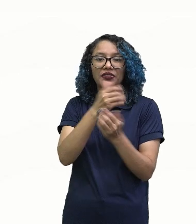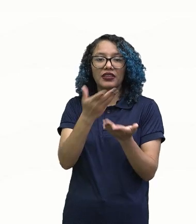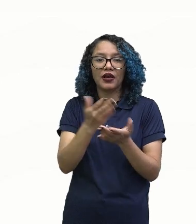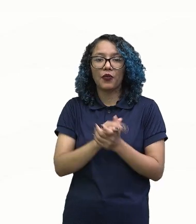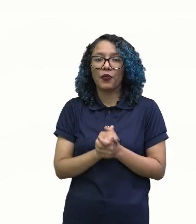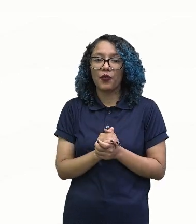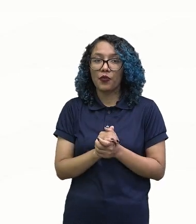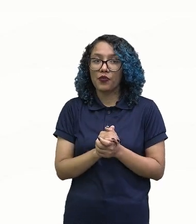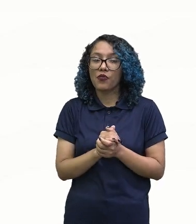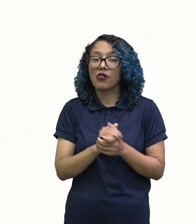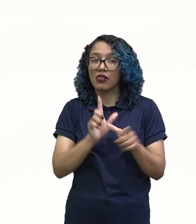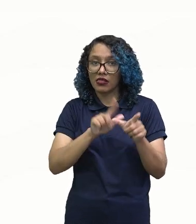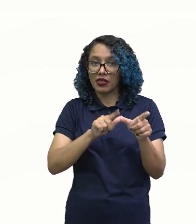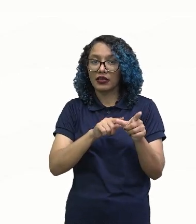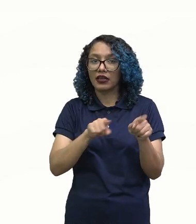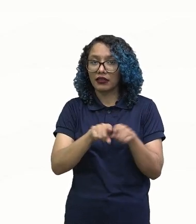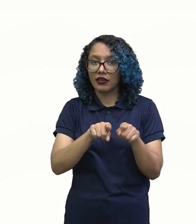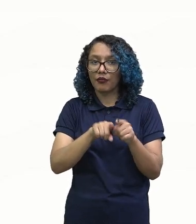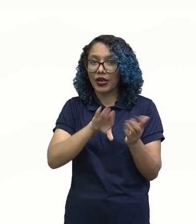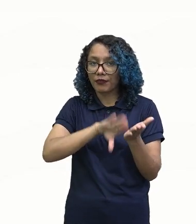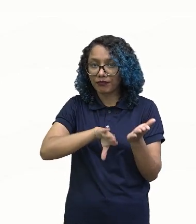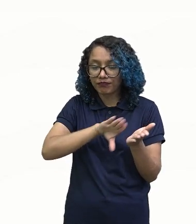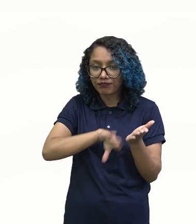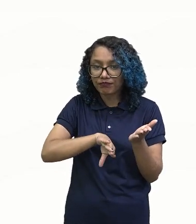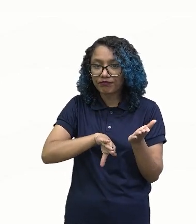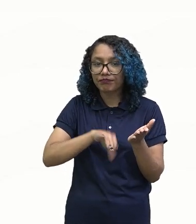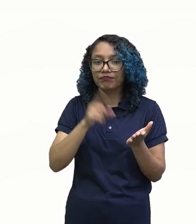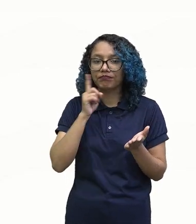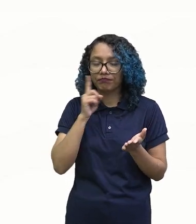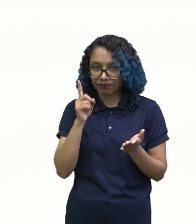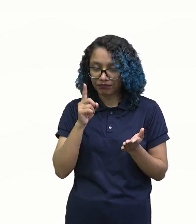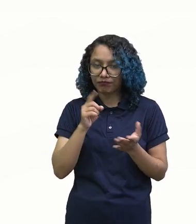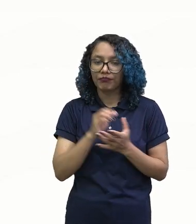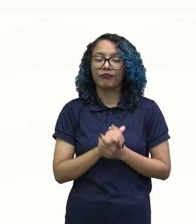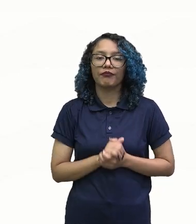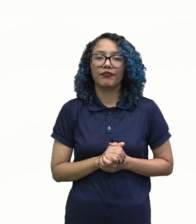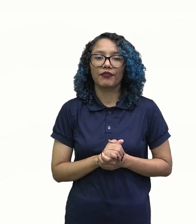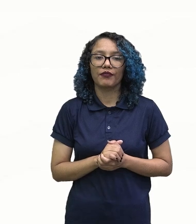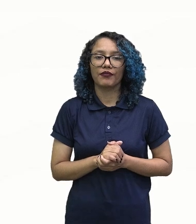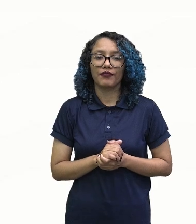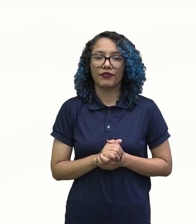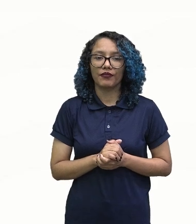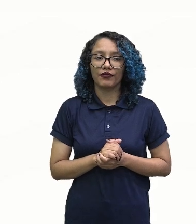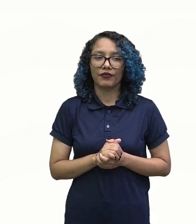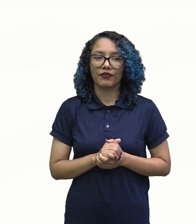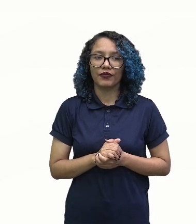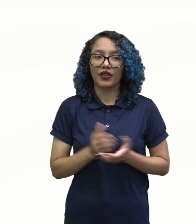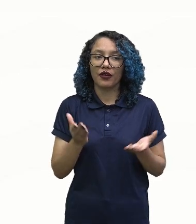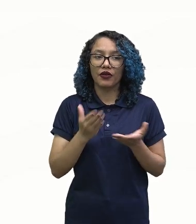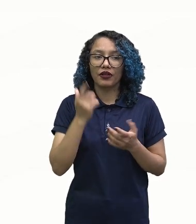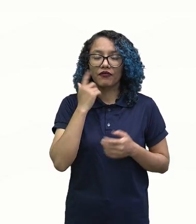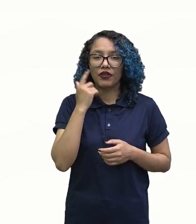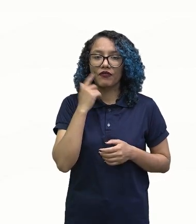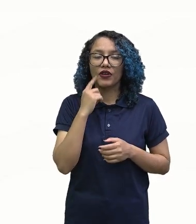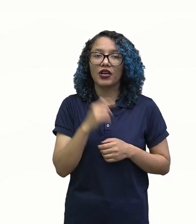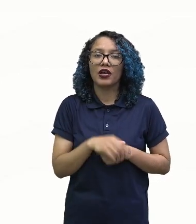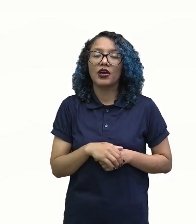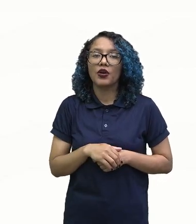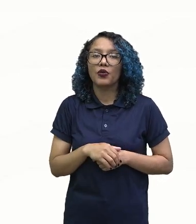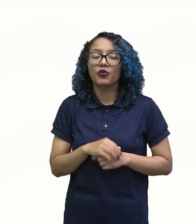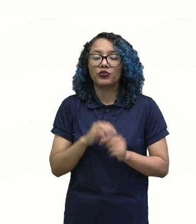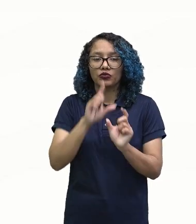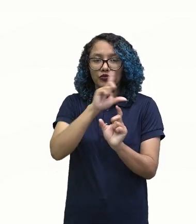de elementos da palavra. Agora, nós vamos ter o sufixo, que indica as